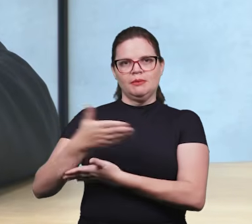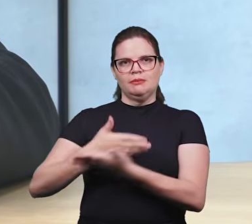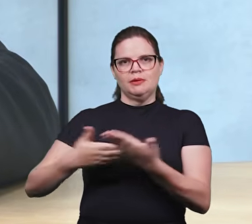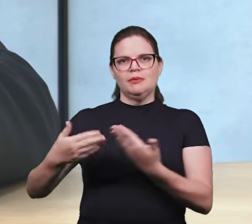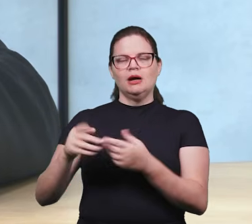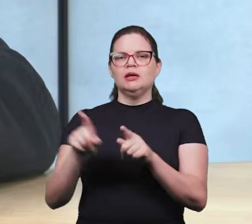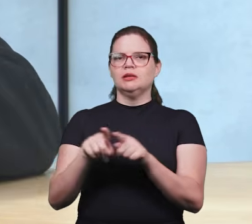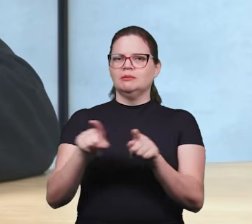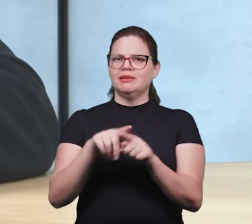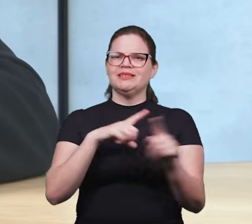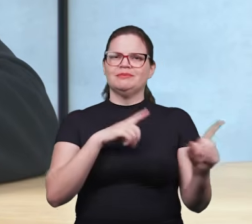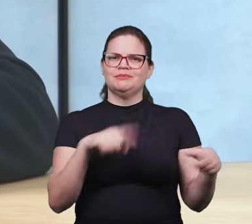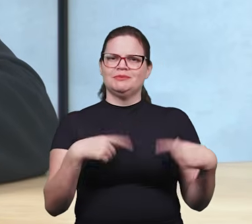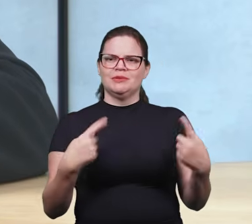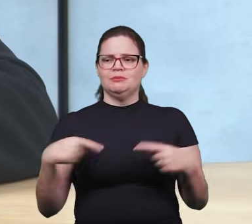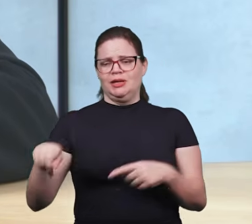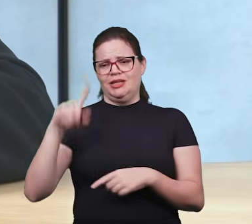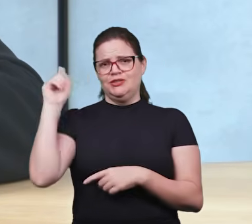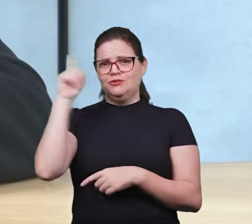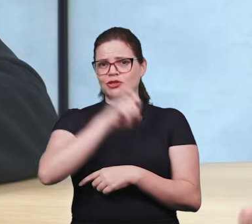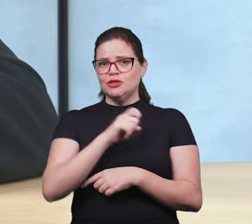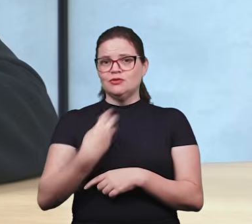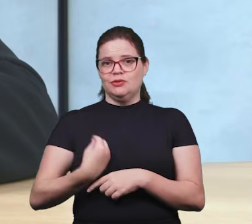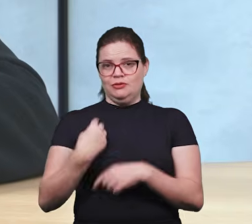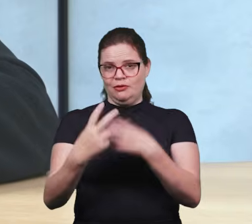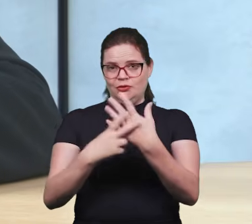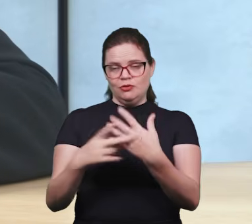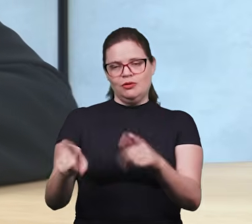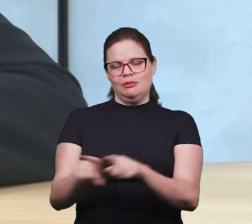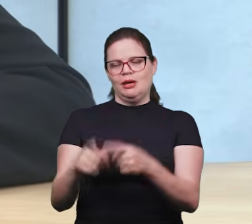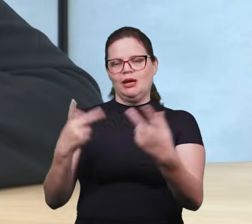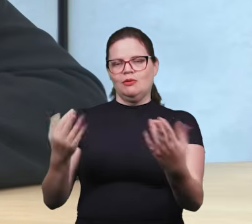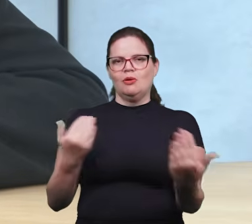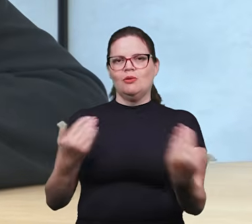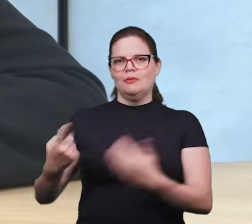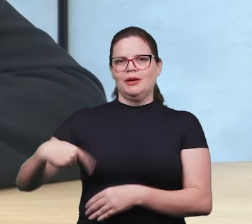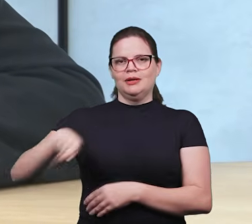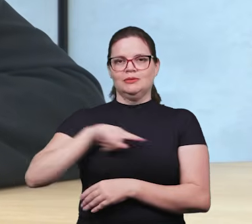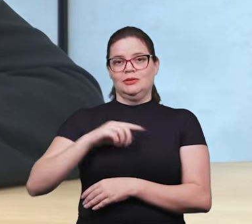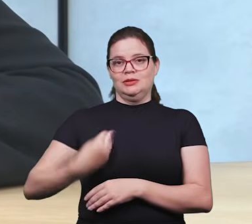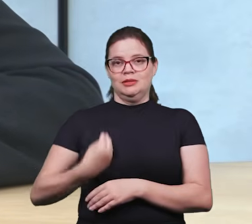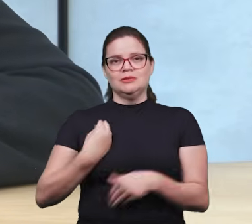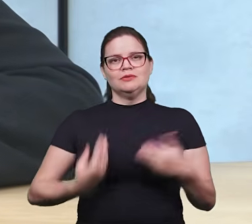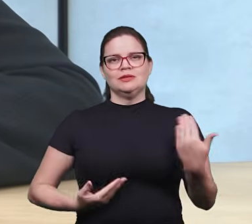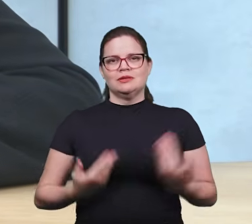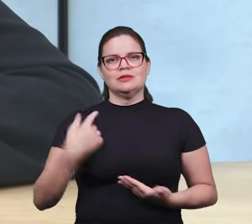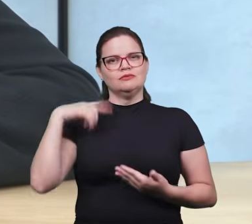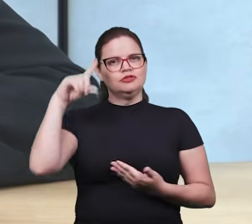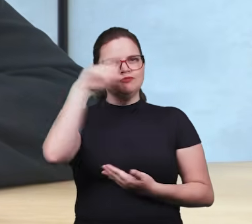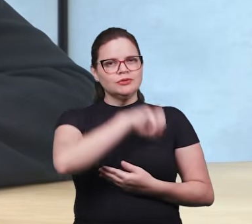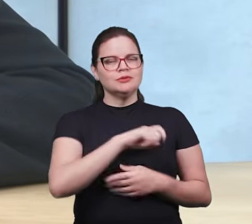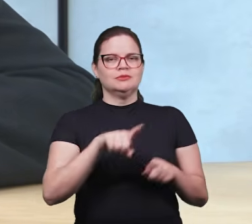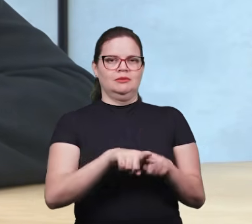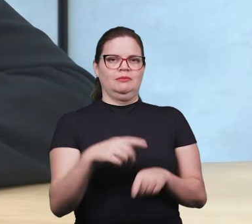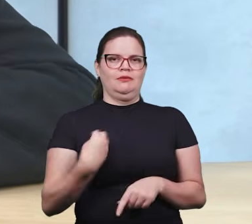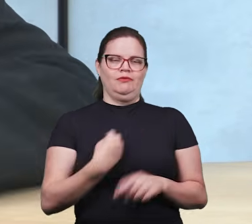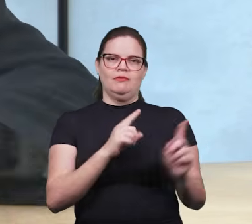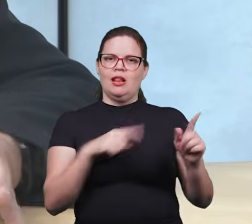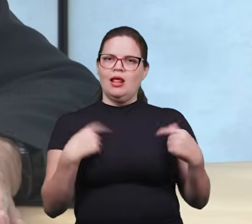fala da grande oposição que nós comentamos. Então, a palavra fala aqui que quando